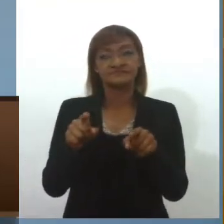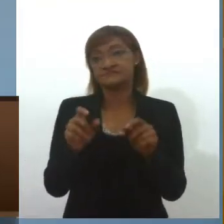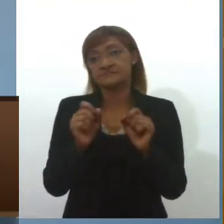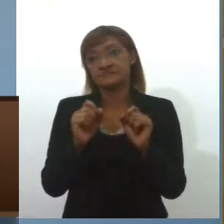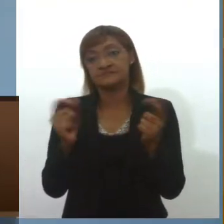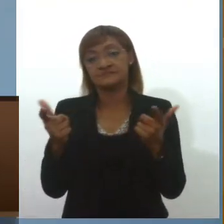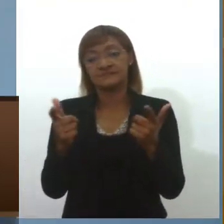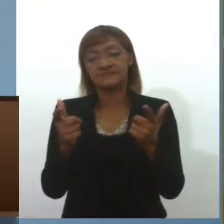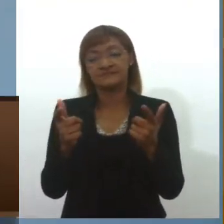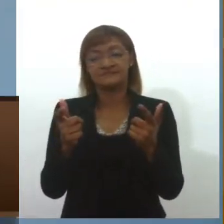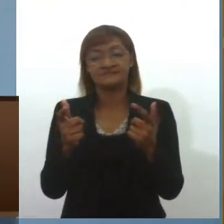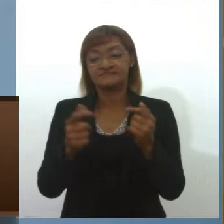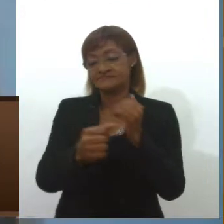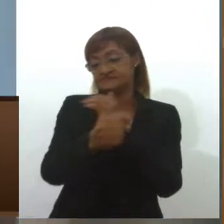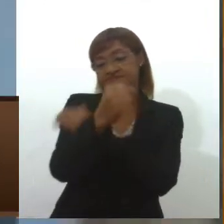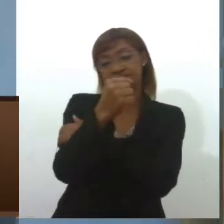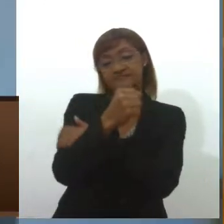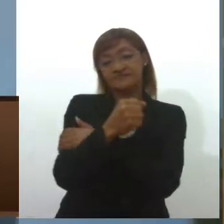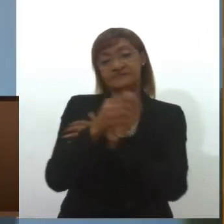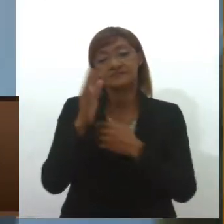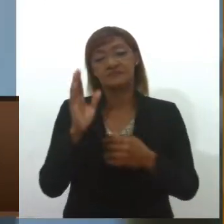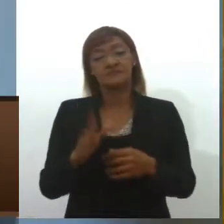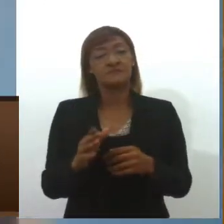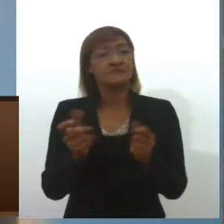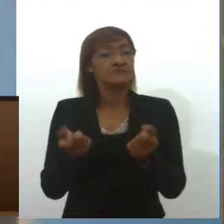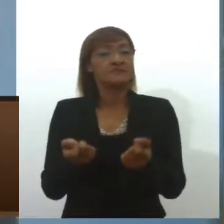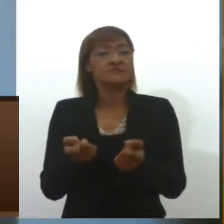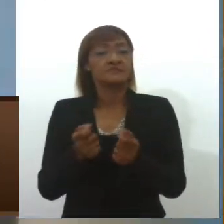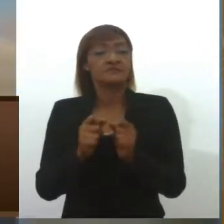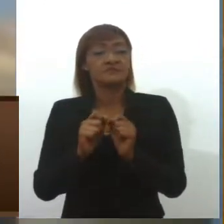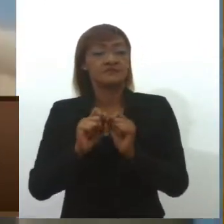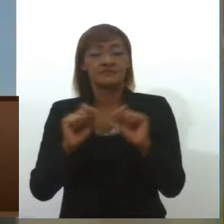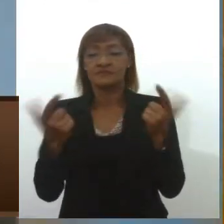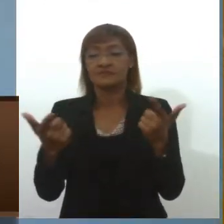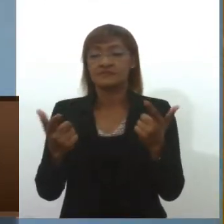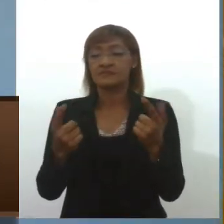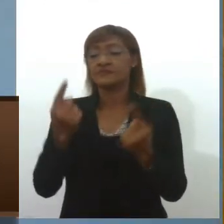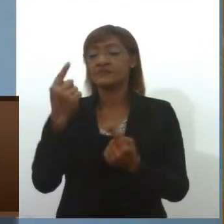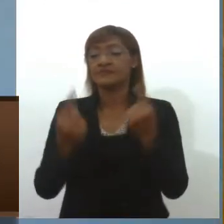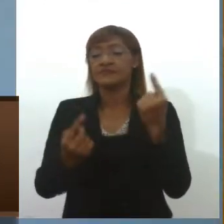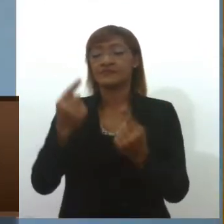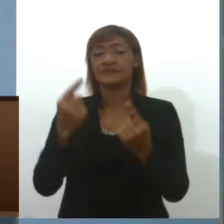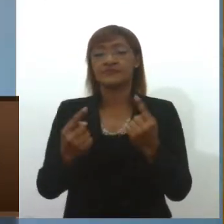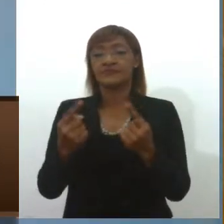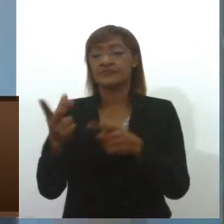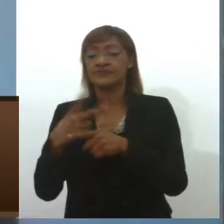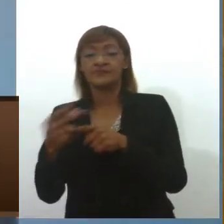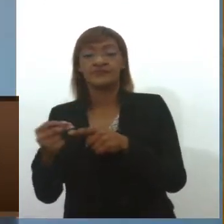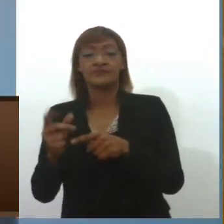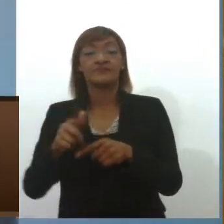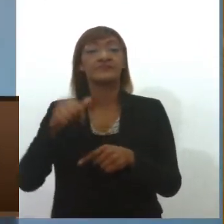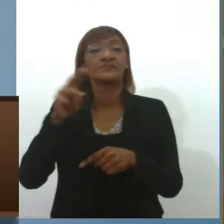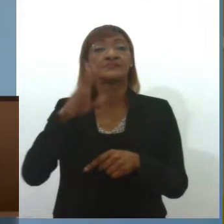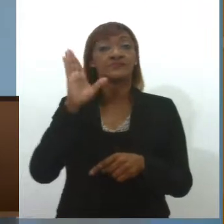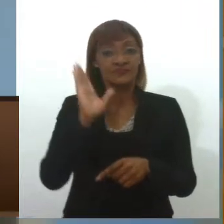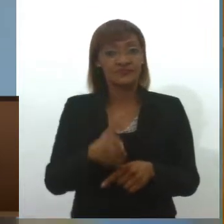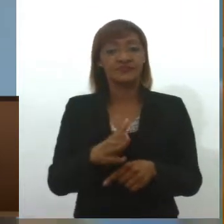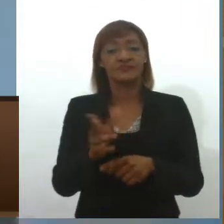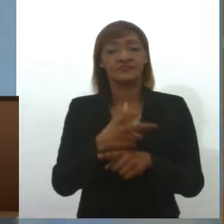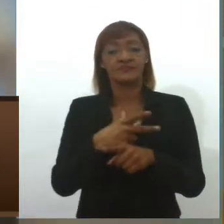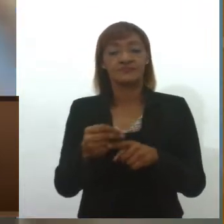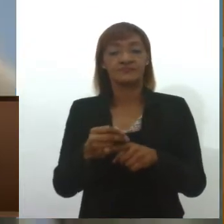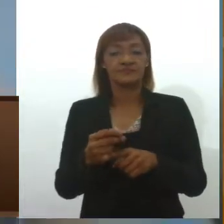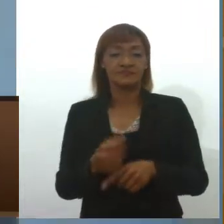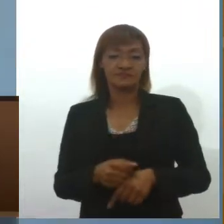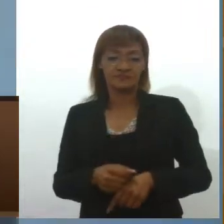nessa relação, né? Sim. Essa disputa é muito claro de saber quem vence, quem vai vencer. Então, a nossa força é muito pequena frente